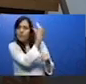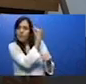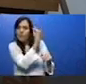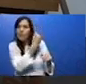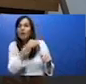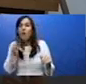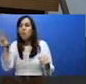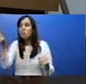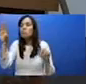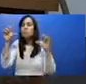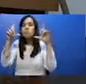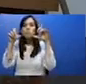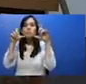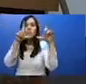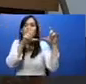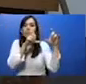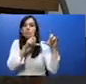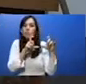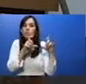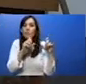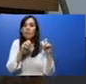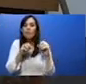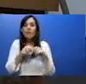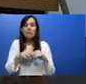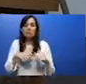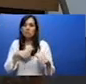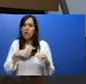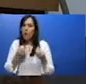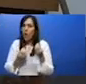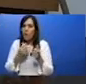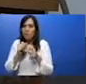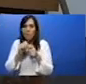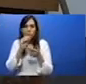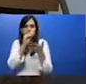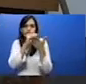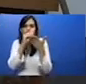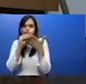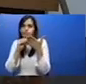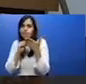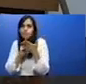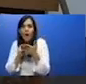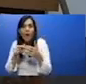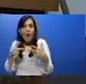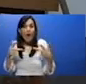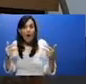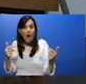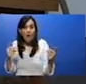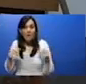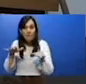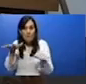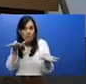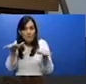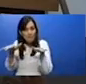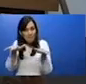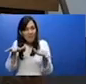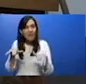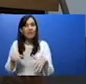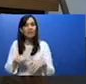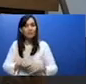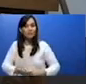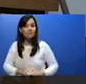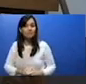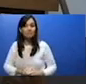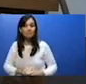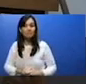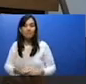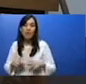em dia tem como até nós colocarmos efeitos nessa imagem, né, tem até como movimentar essa imagem da